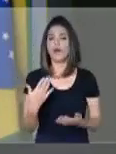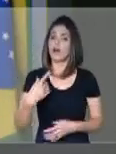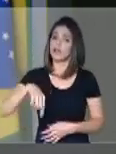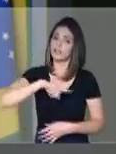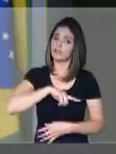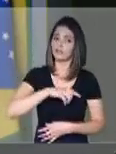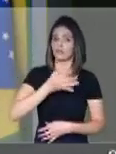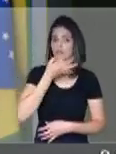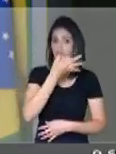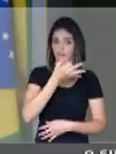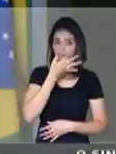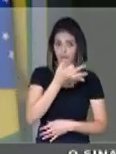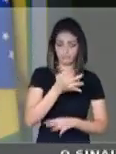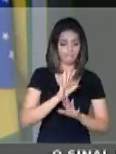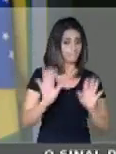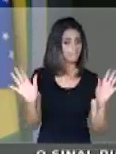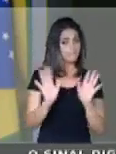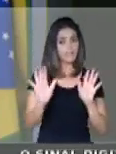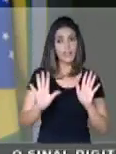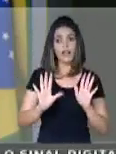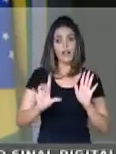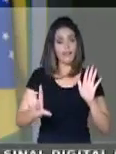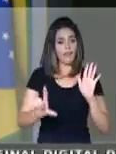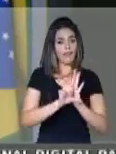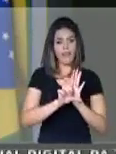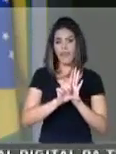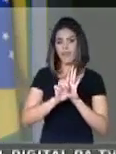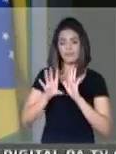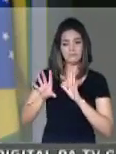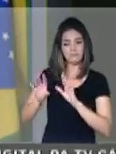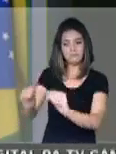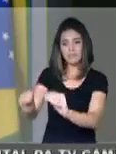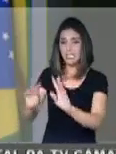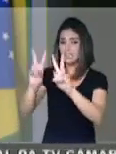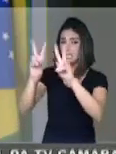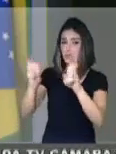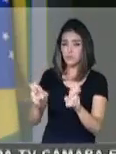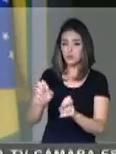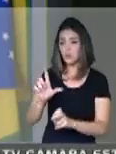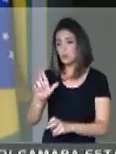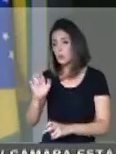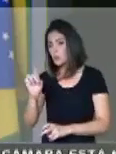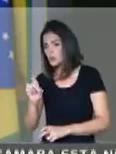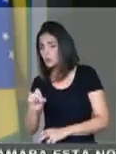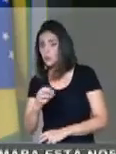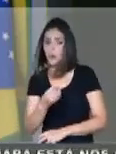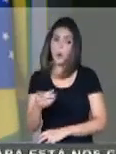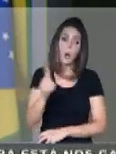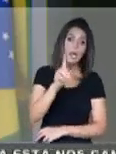deveríamos entrar, e a lei entrar sobre essa questão, para que não venha-se